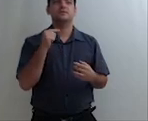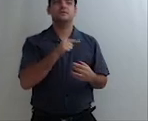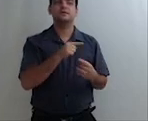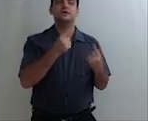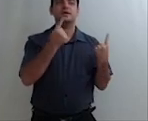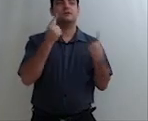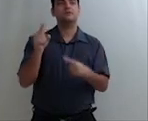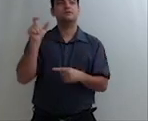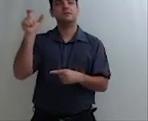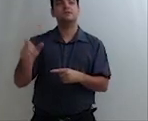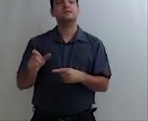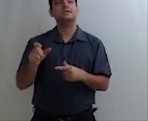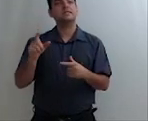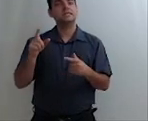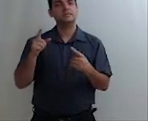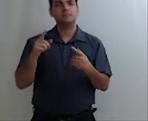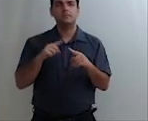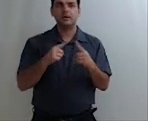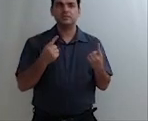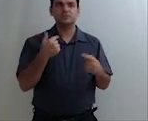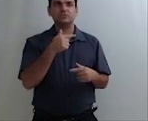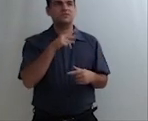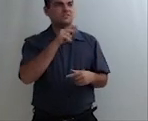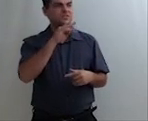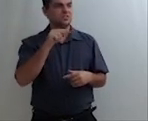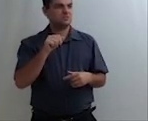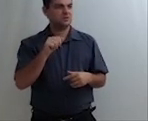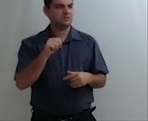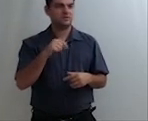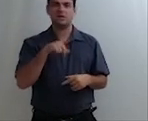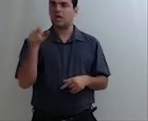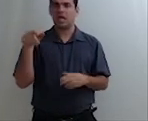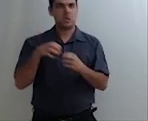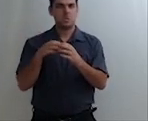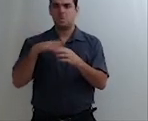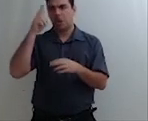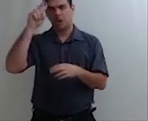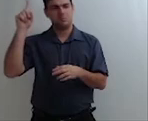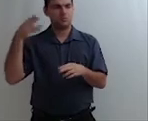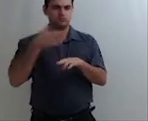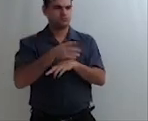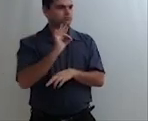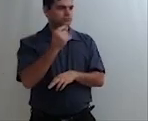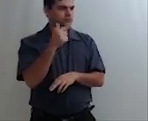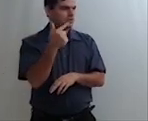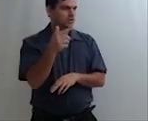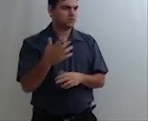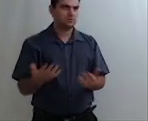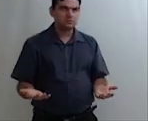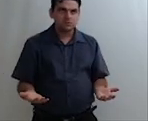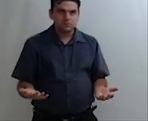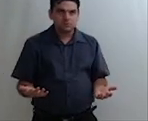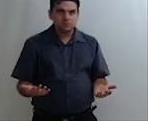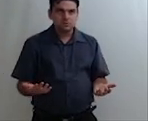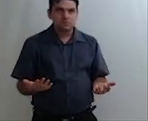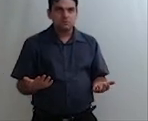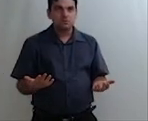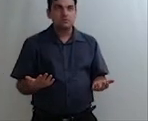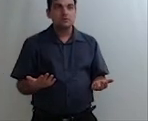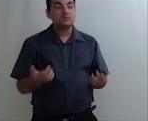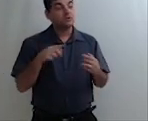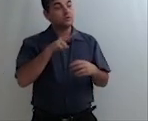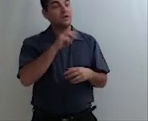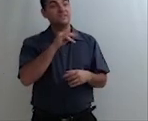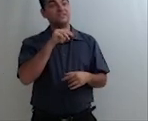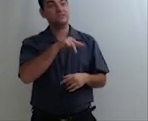credibilidade e a vítima diz que ele não participou este essa a vítima diz que